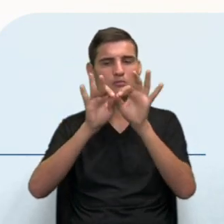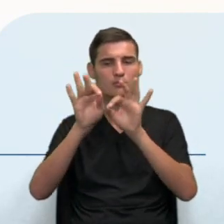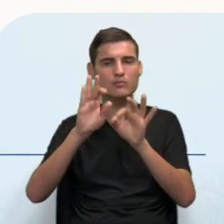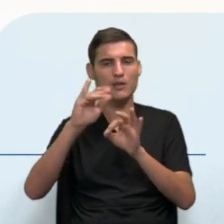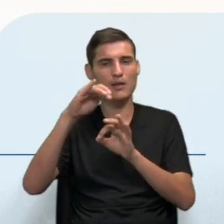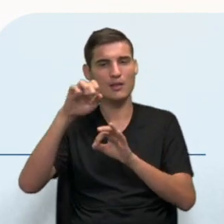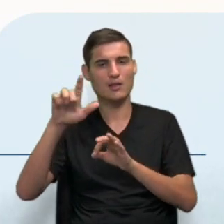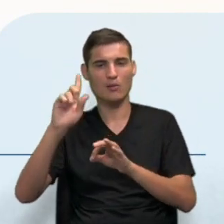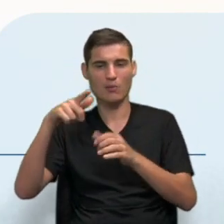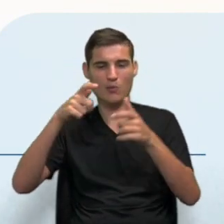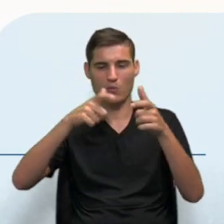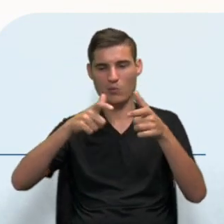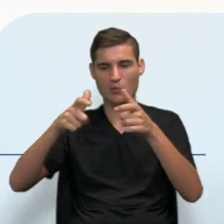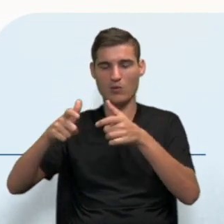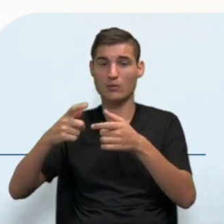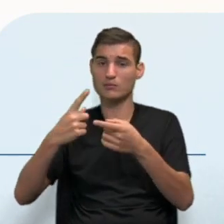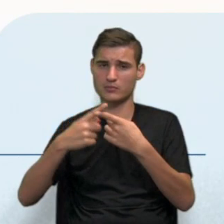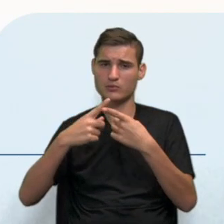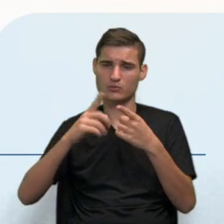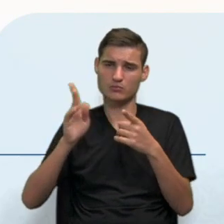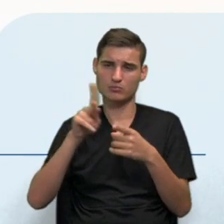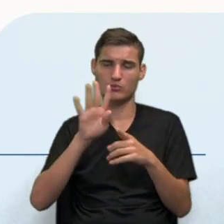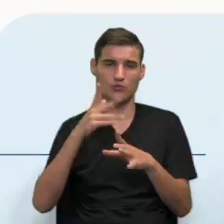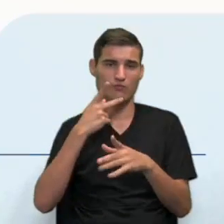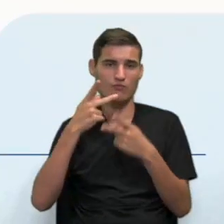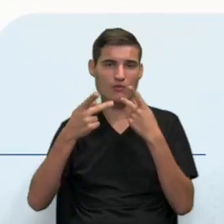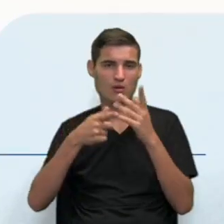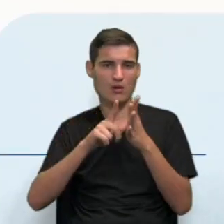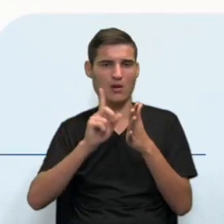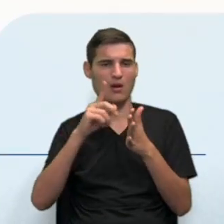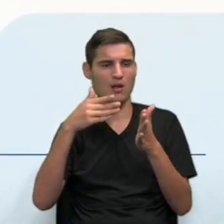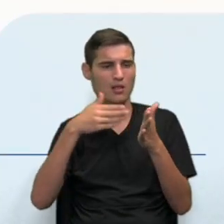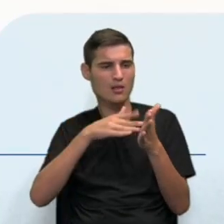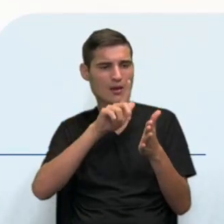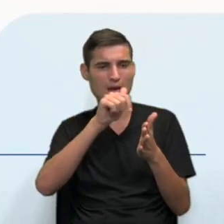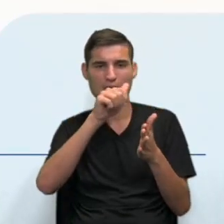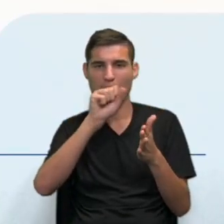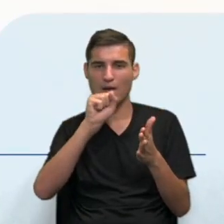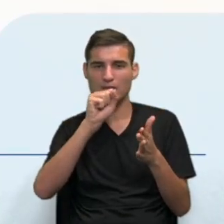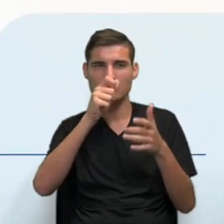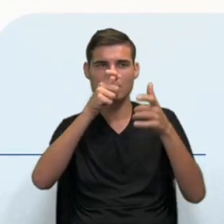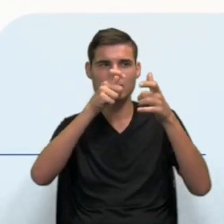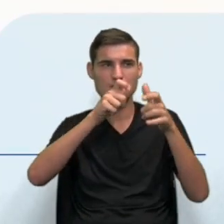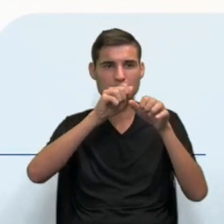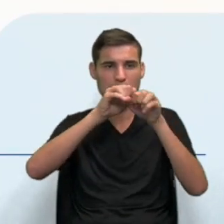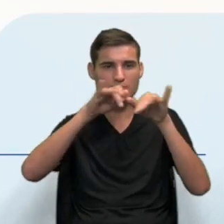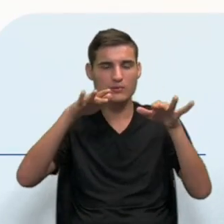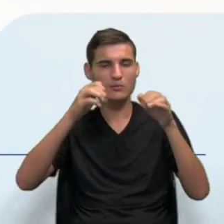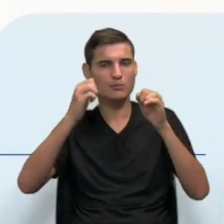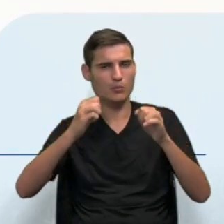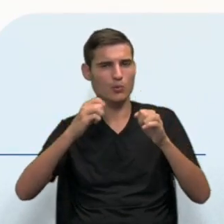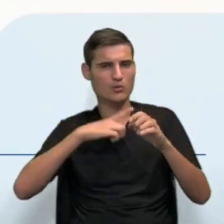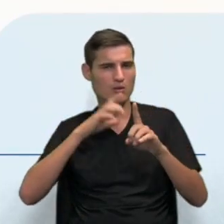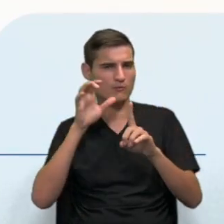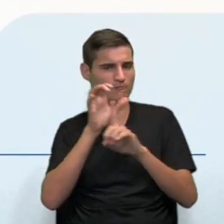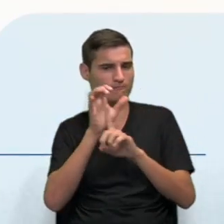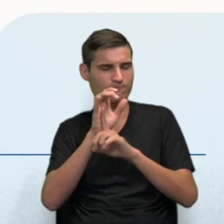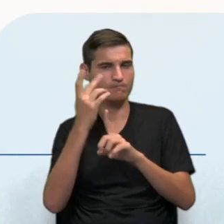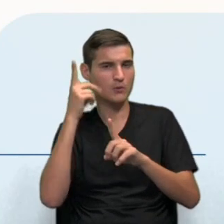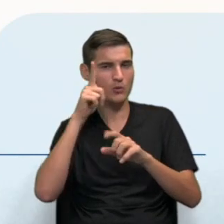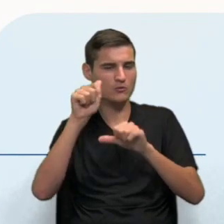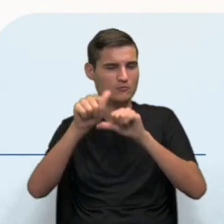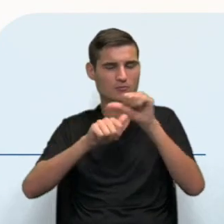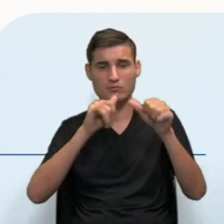canal. Porque, como eu falei, até gás atmosférico pode mudar a interferência do canal. Então, quando está chovendo,